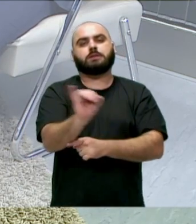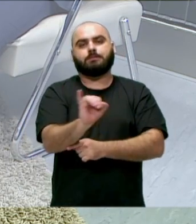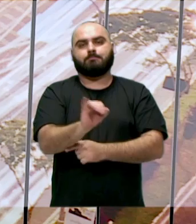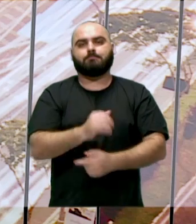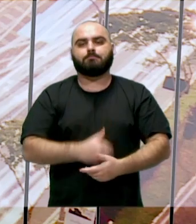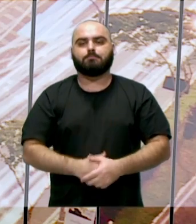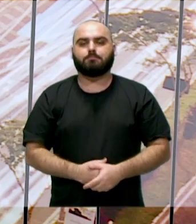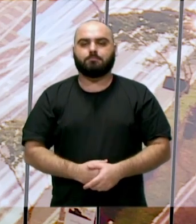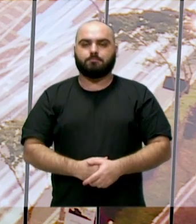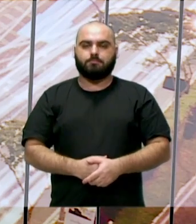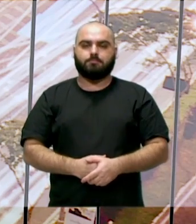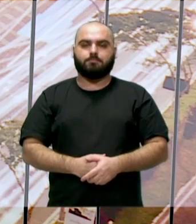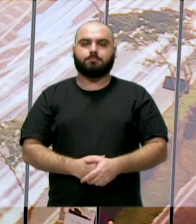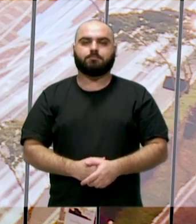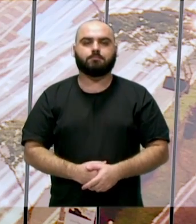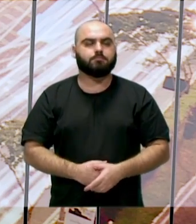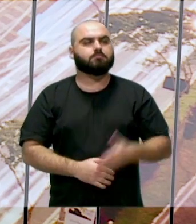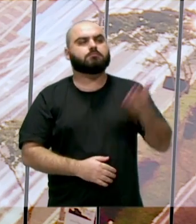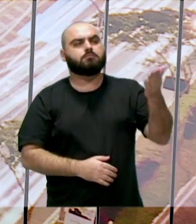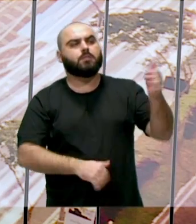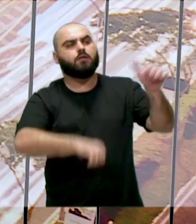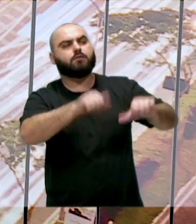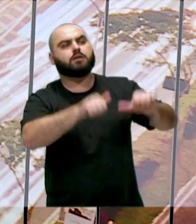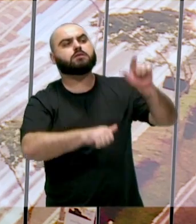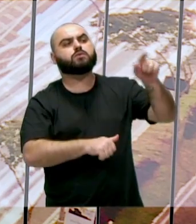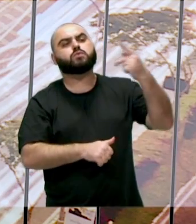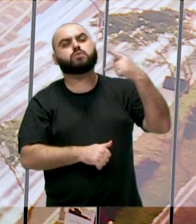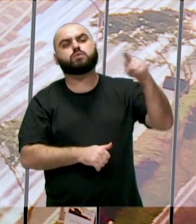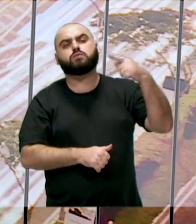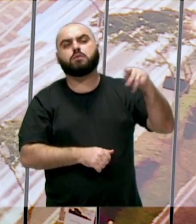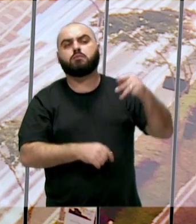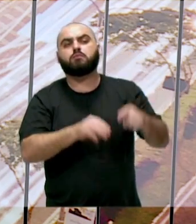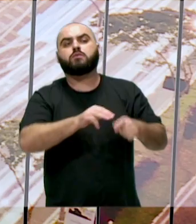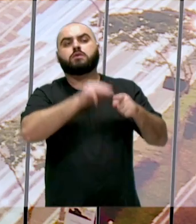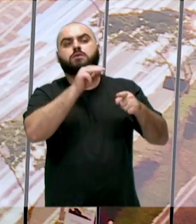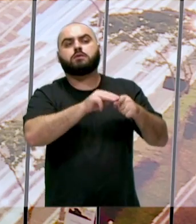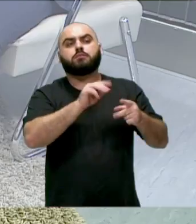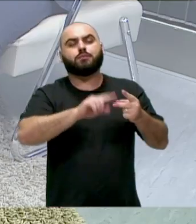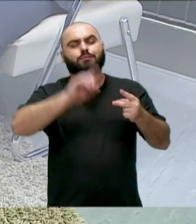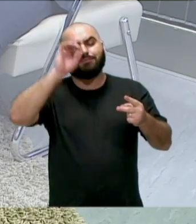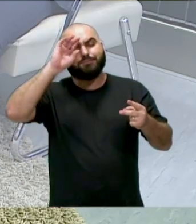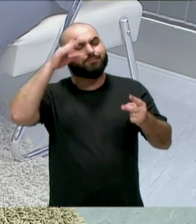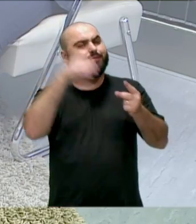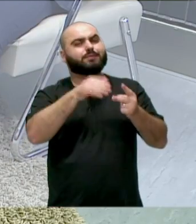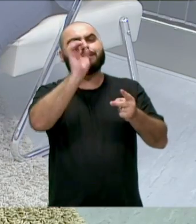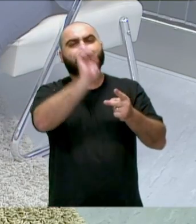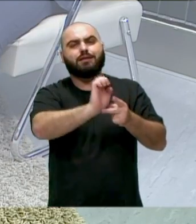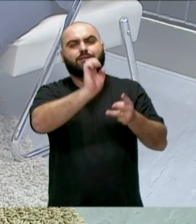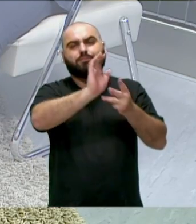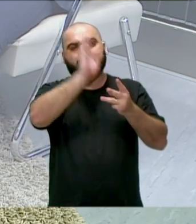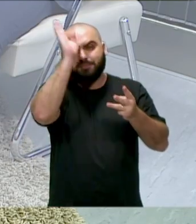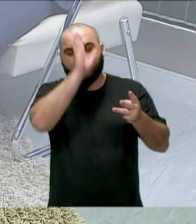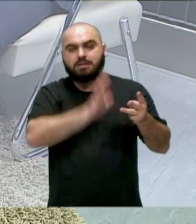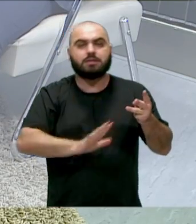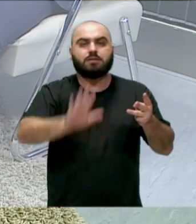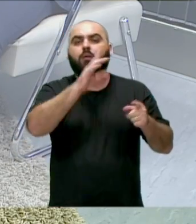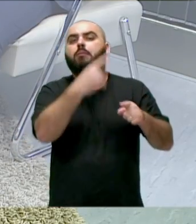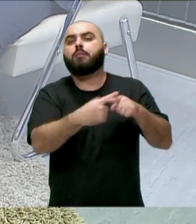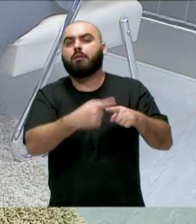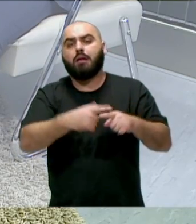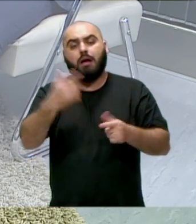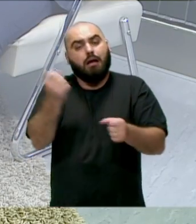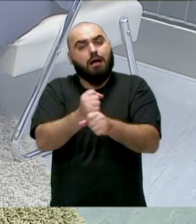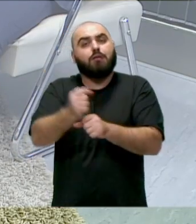momento político, tanto no município, mas principalmente no estado e no país, já que estamos num ano eleitoral?